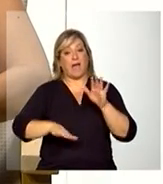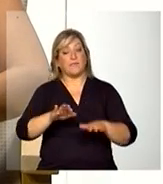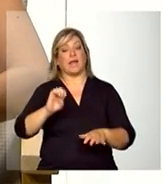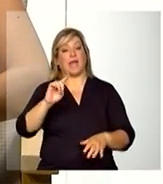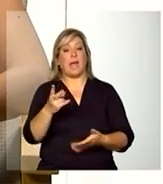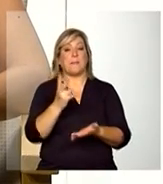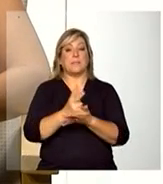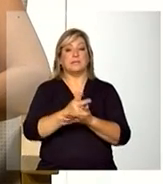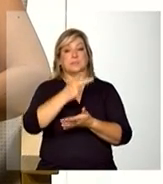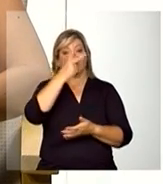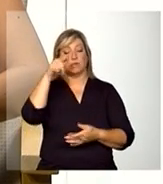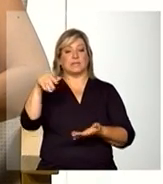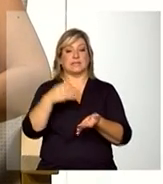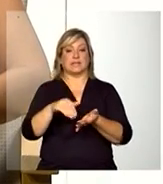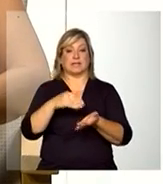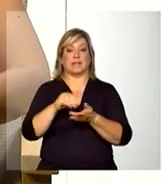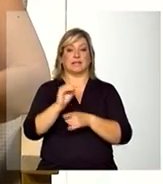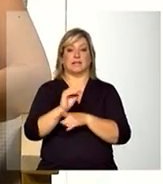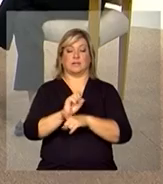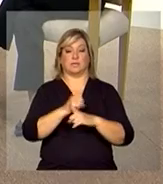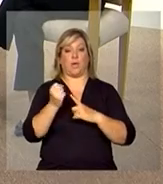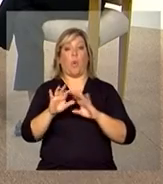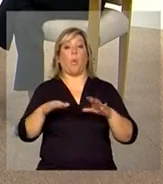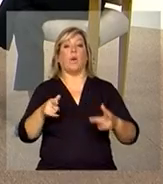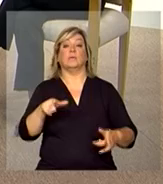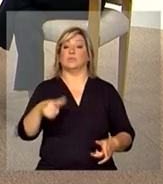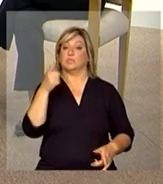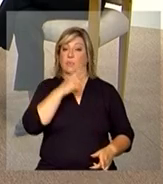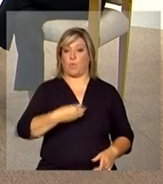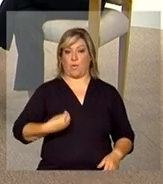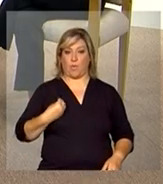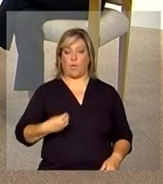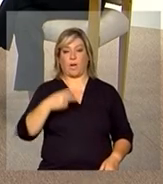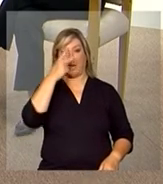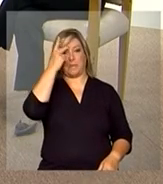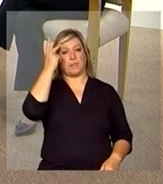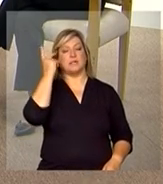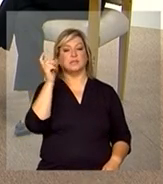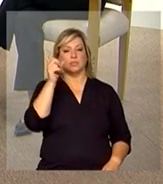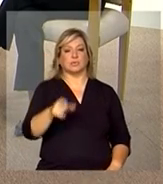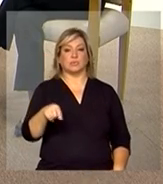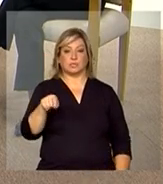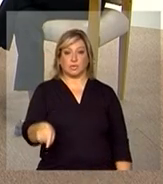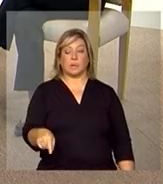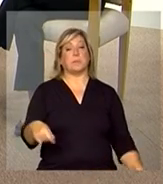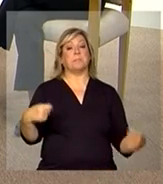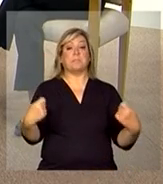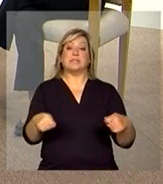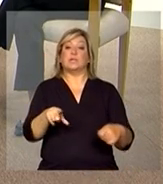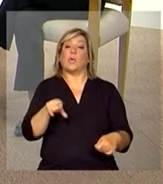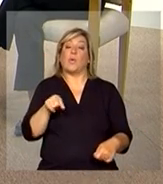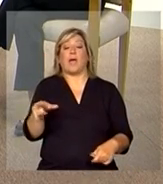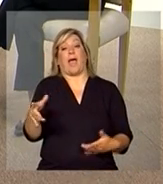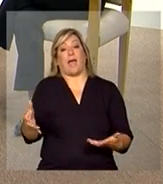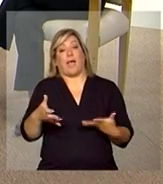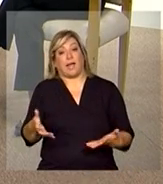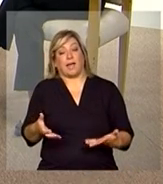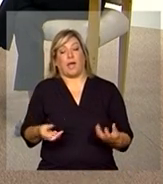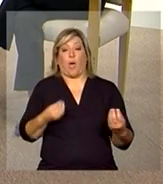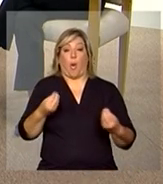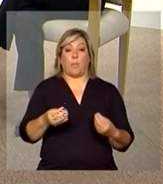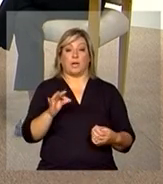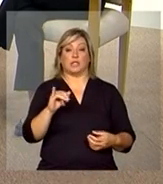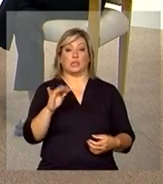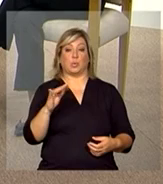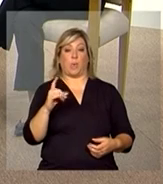soci quando isto ocorre eh a pessoa né essa pessoa vai ter que escolher se ele quer ficar como titular do órgão